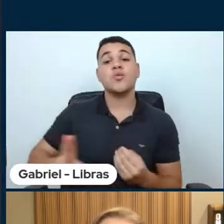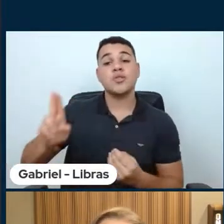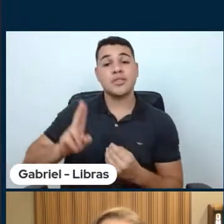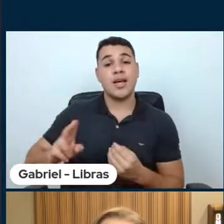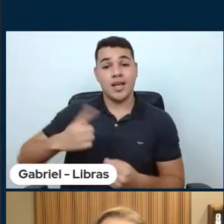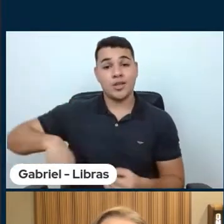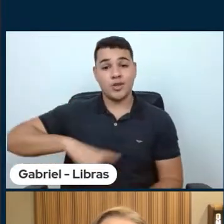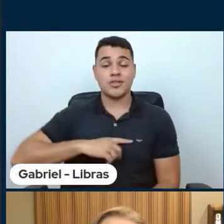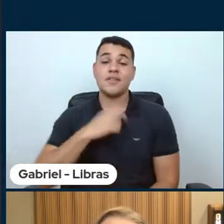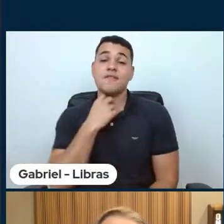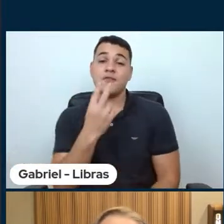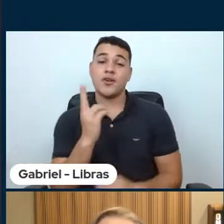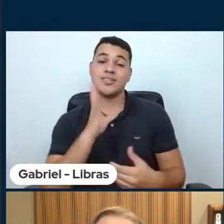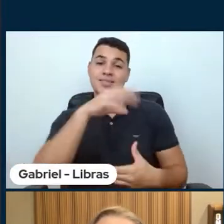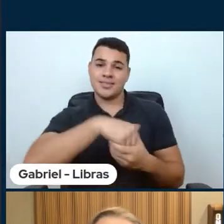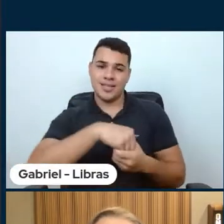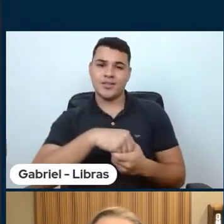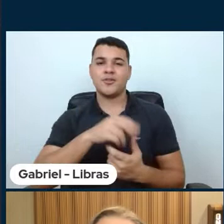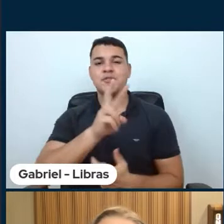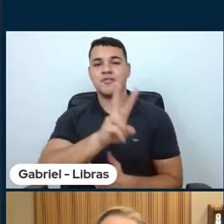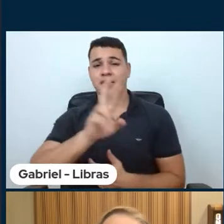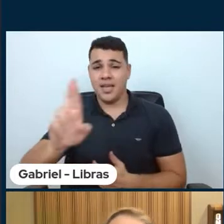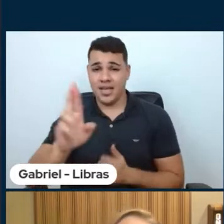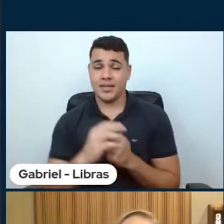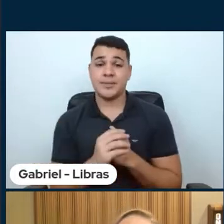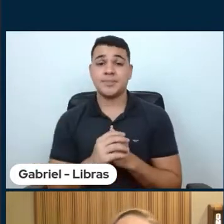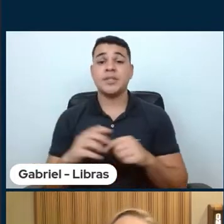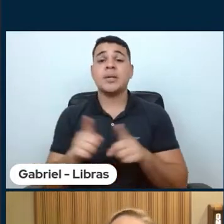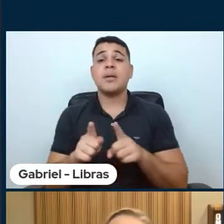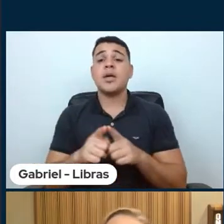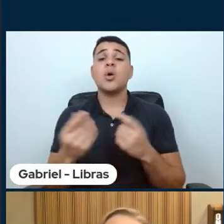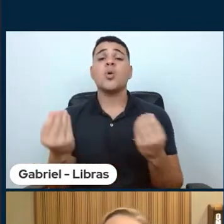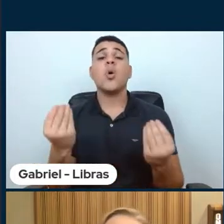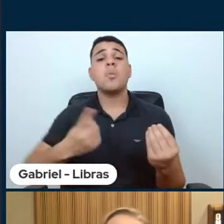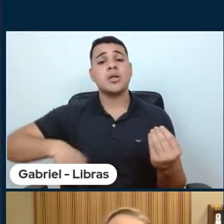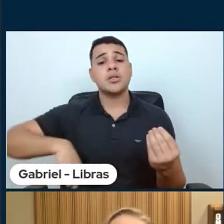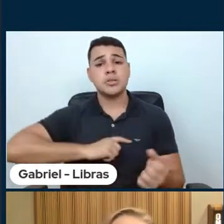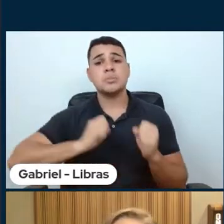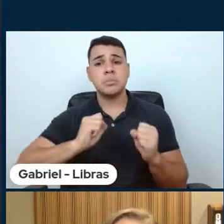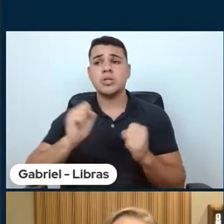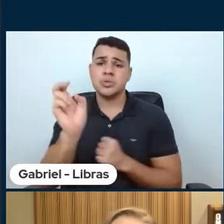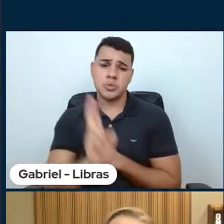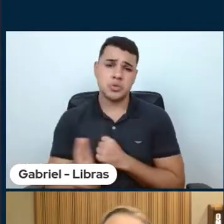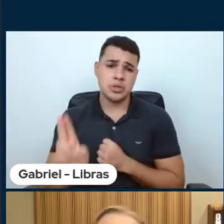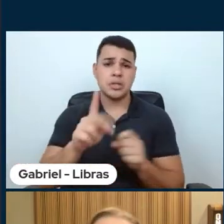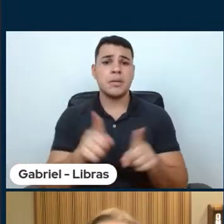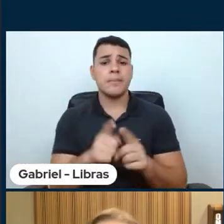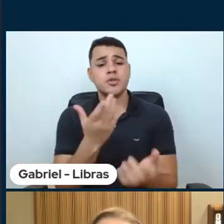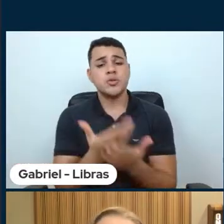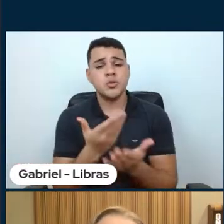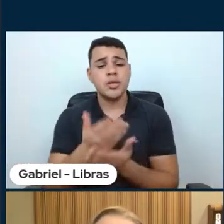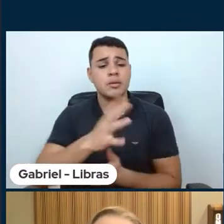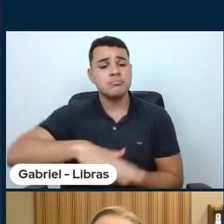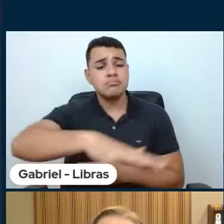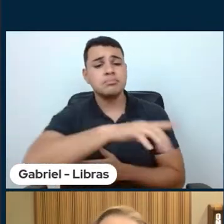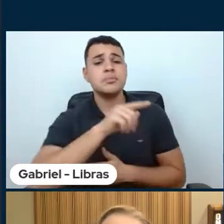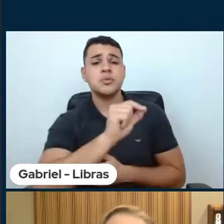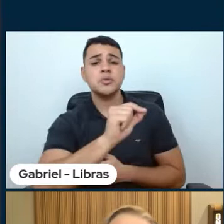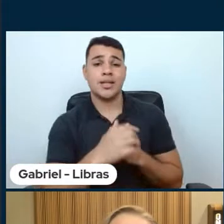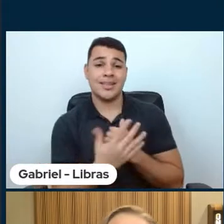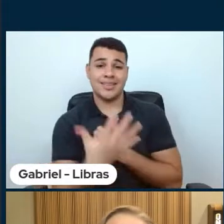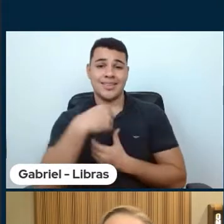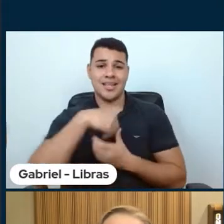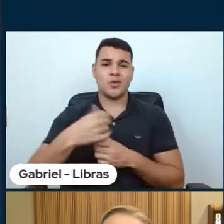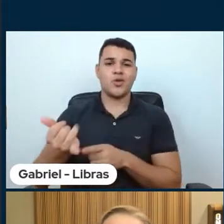também estudar o mercado no meu YouTube tem alguns exemplos como o Anderson you've ar e a linha que vocês